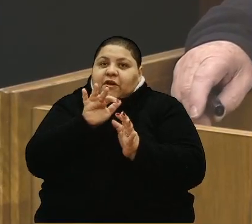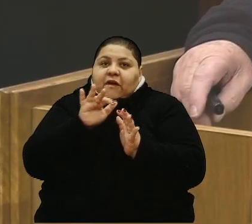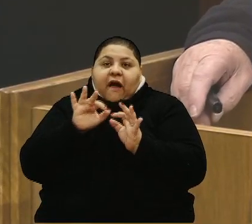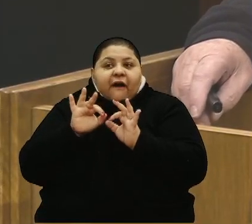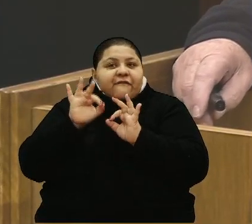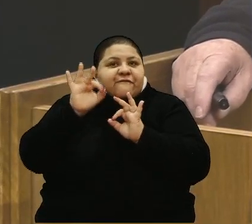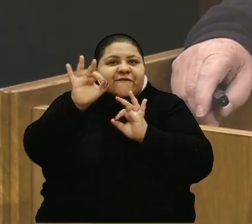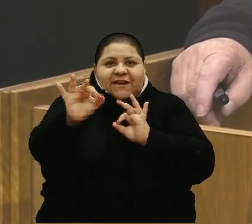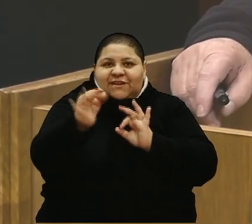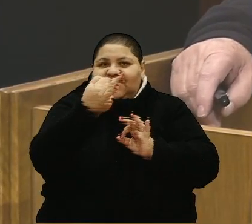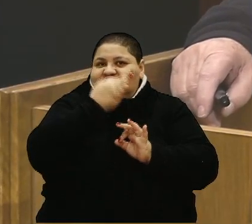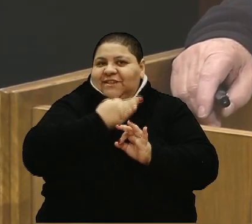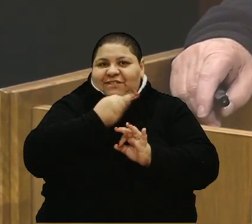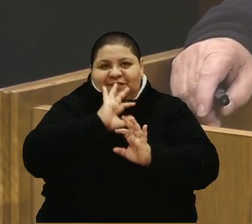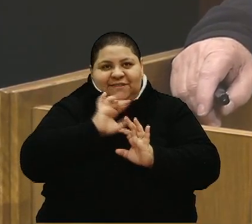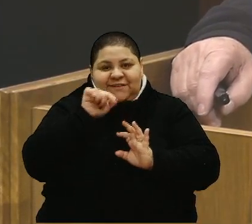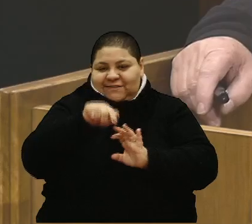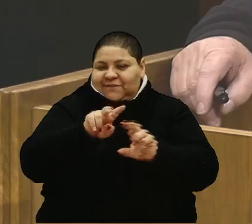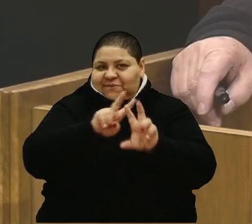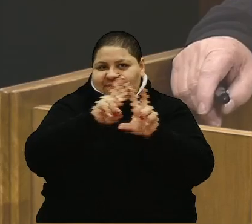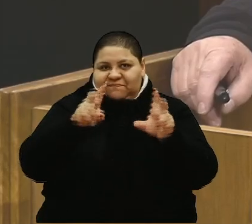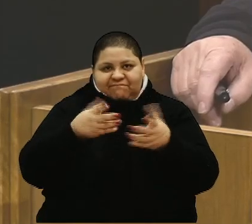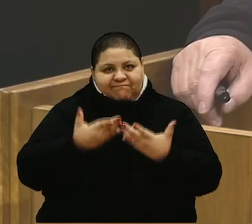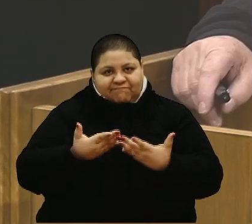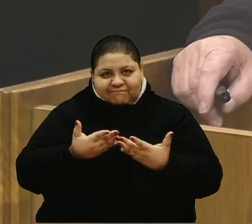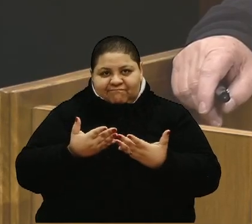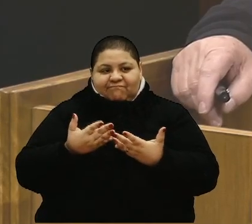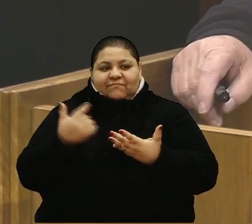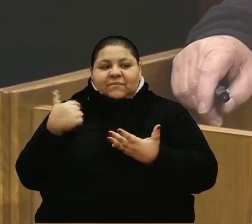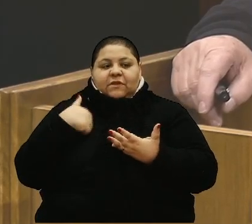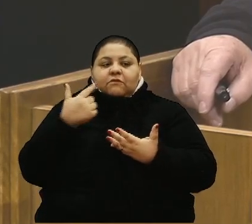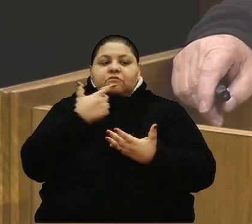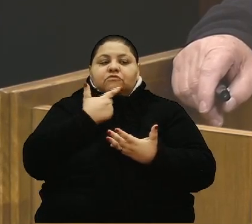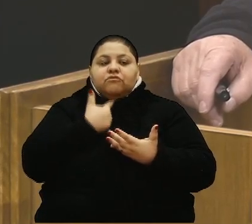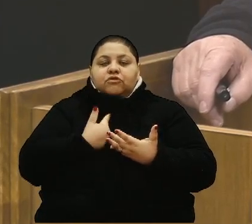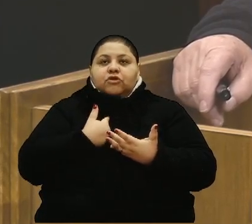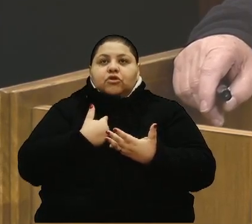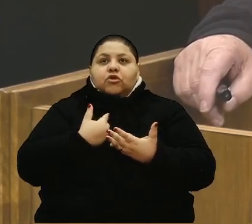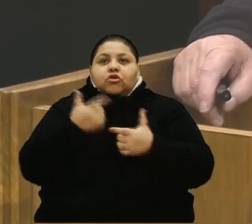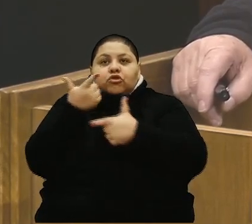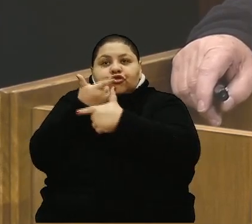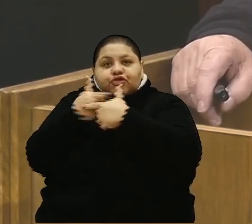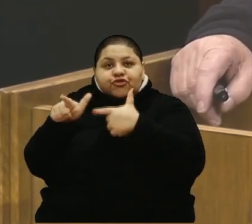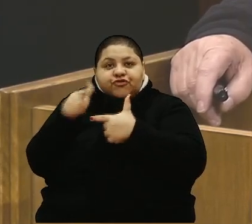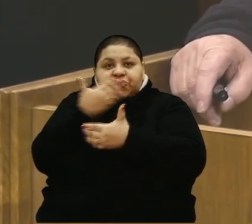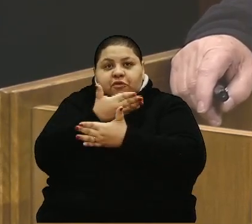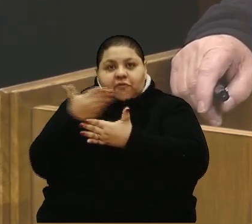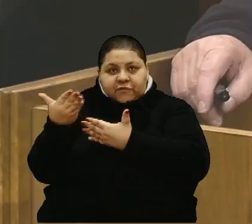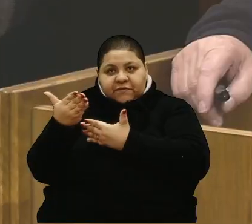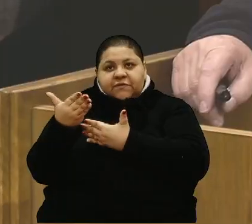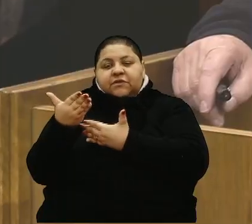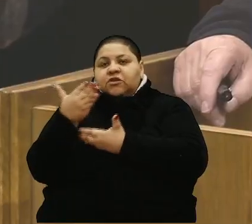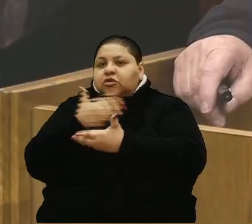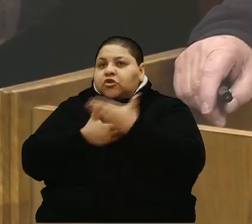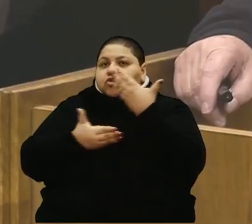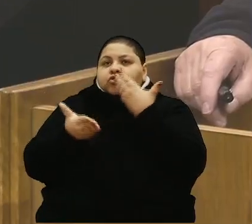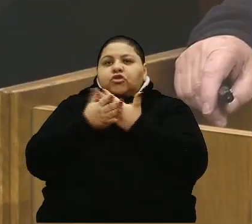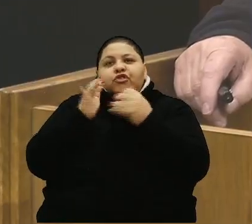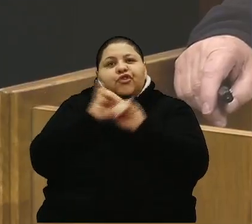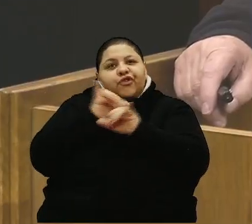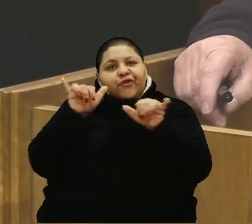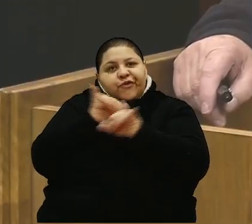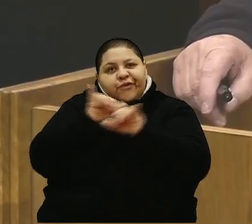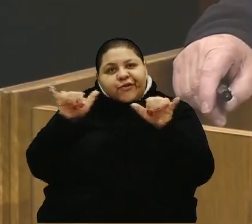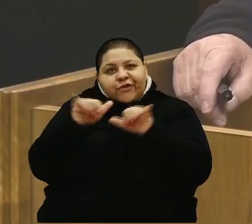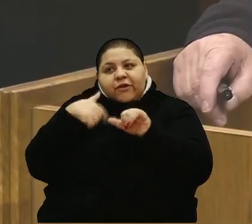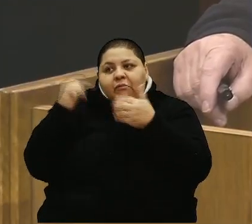Caxias nesse quesito. Eu gosto muito de dividir com os vereadores todas as informações que